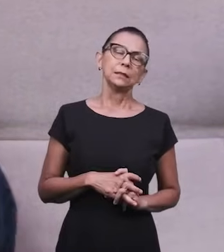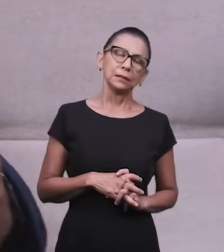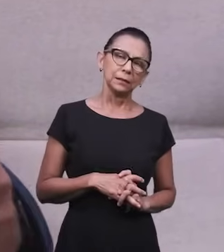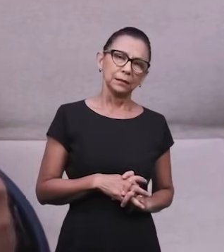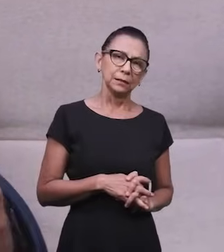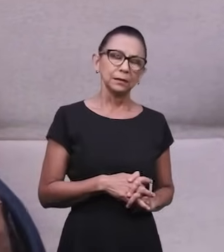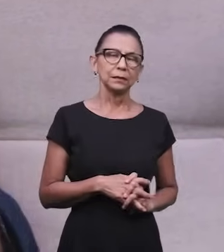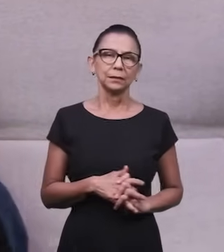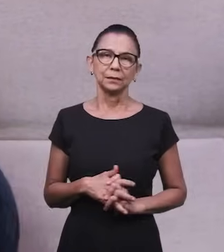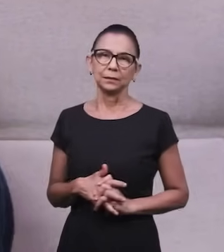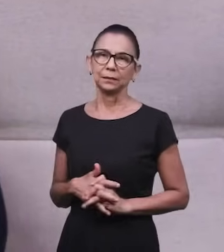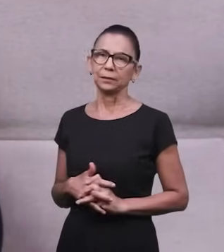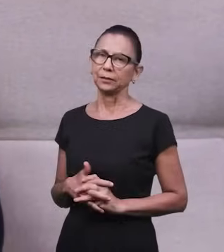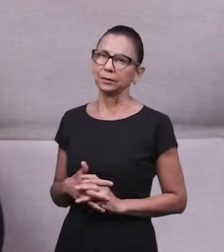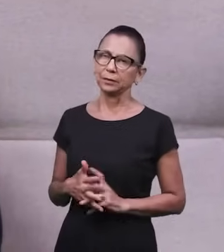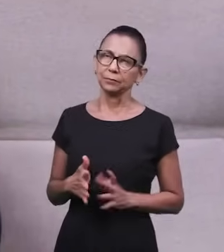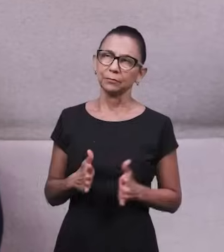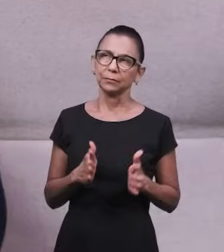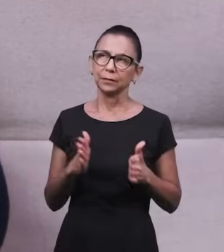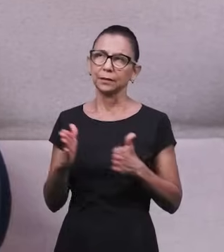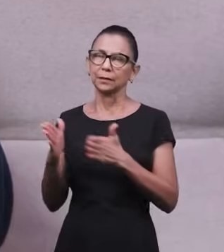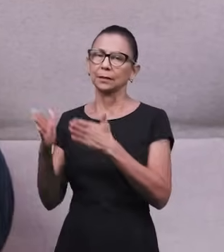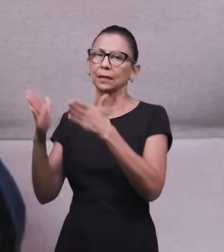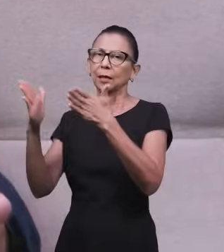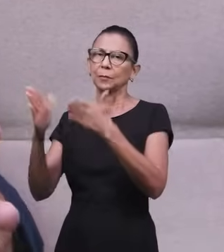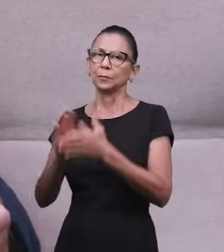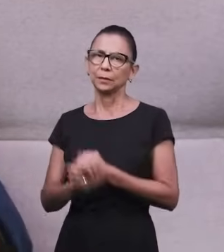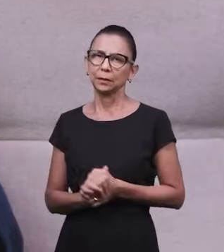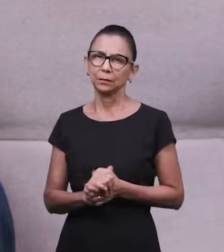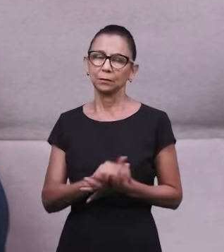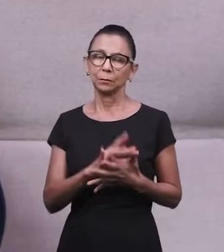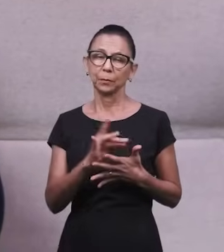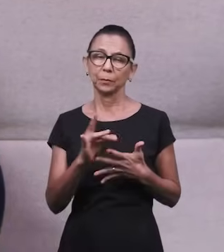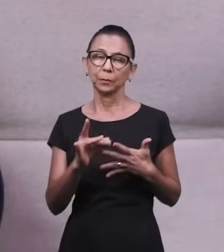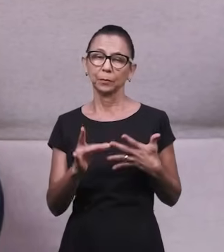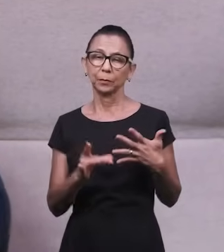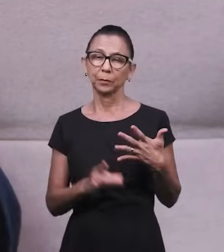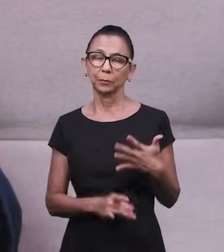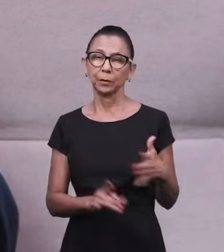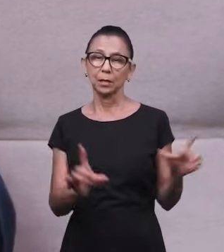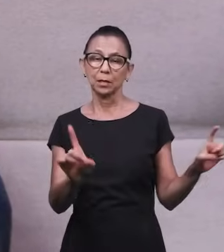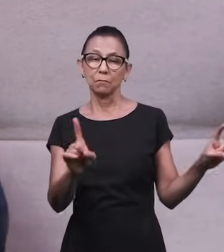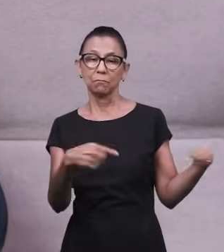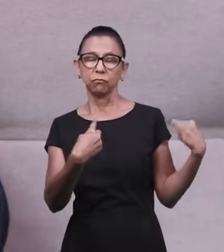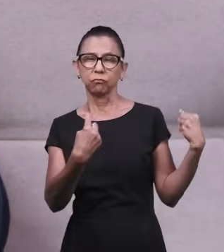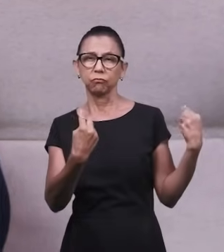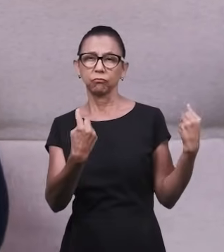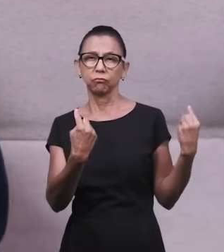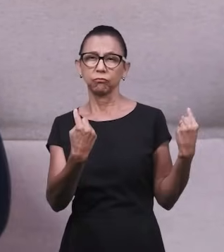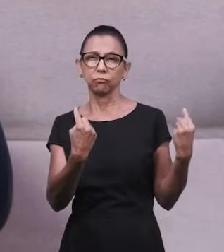envolve, claro, percalços, desafios, investidas, né?